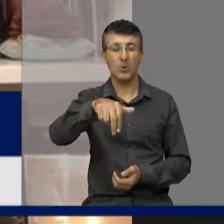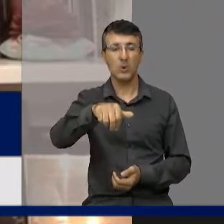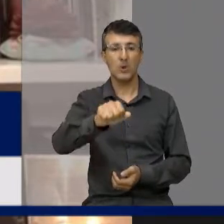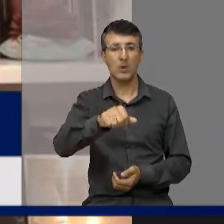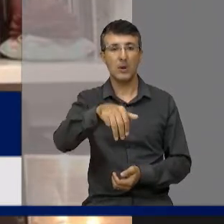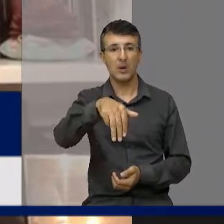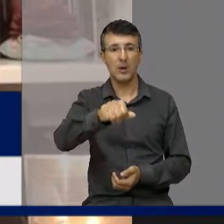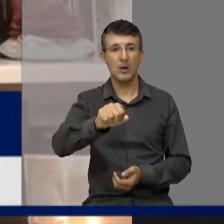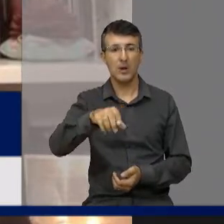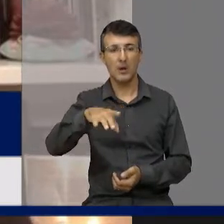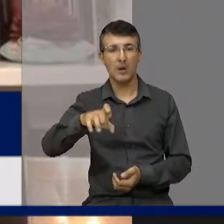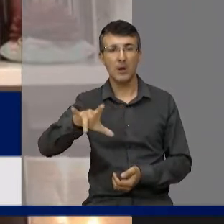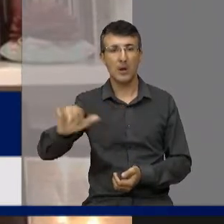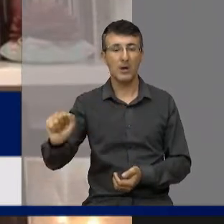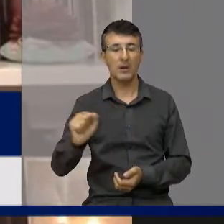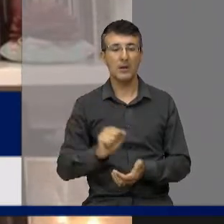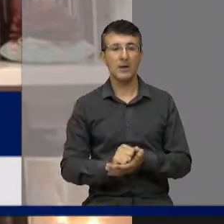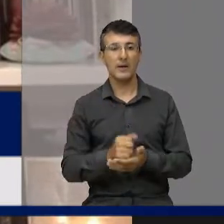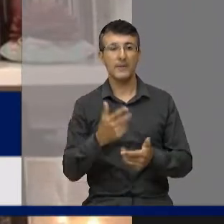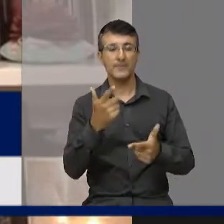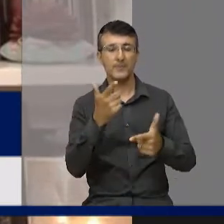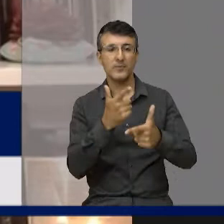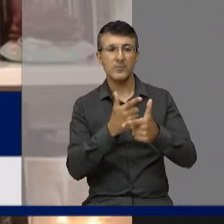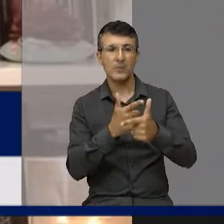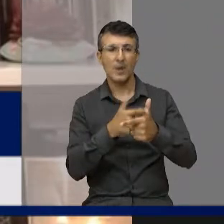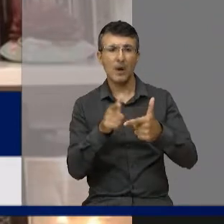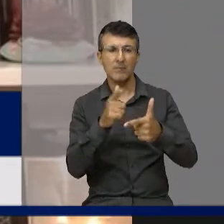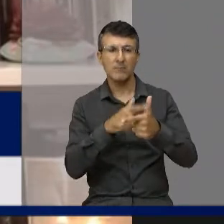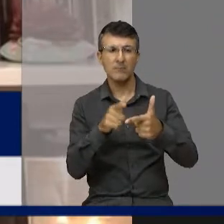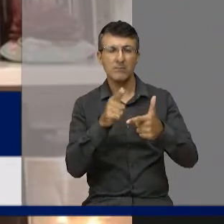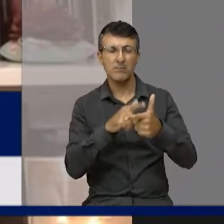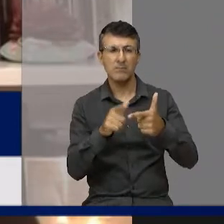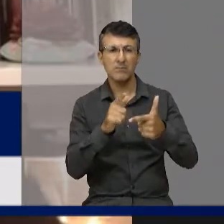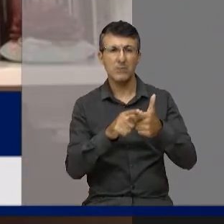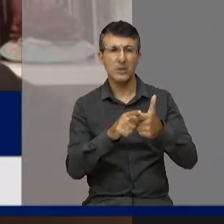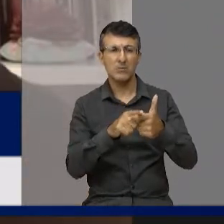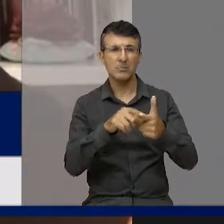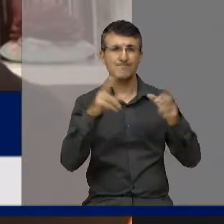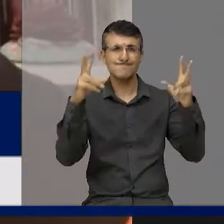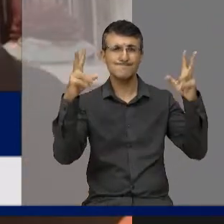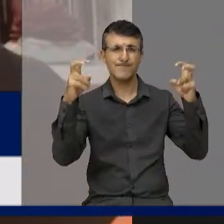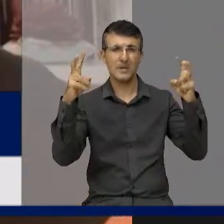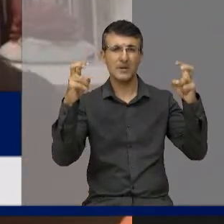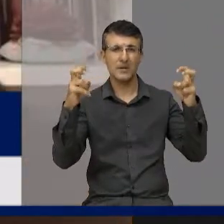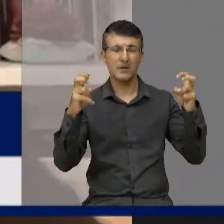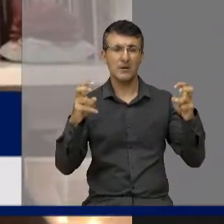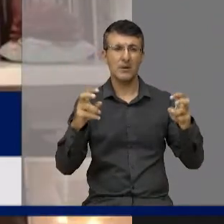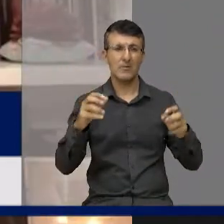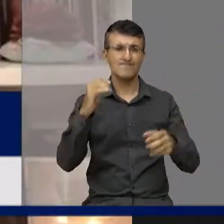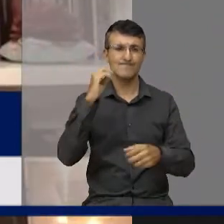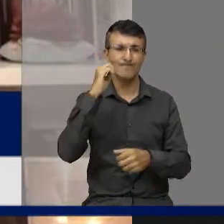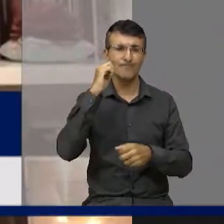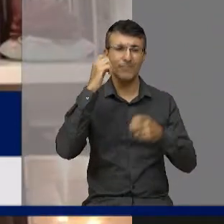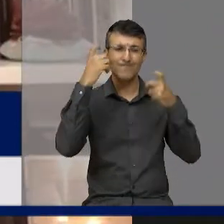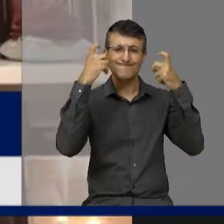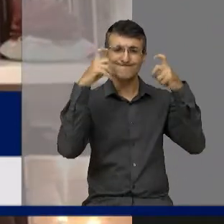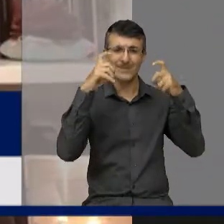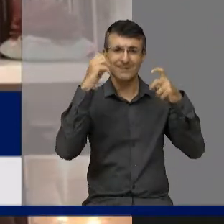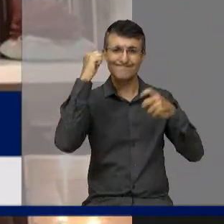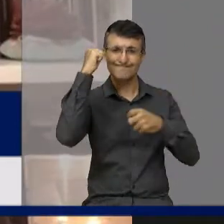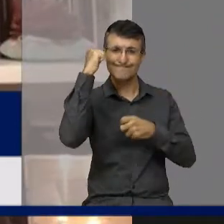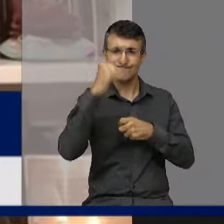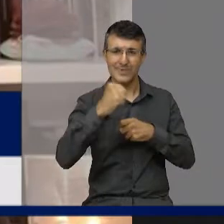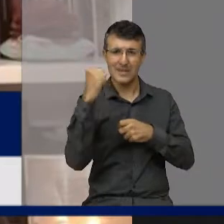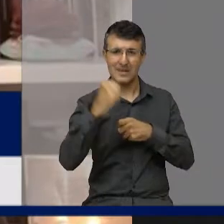do feminicídio, né? Vou tentar ser breve, até por conta do horário, mas fico totalmente à disposição,